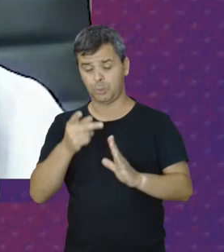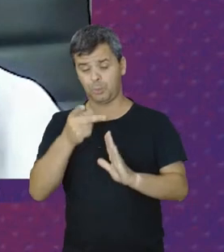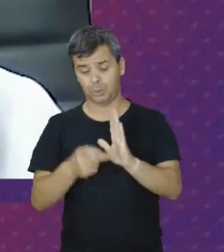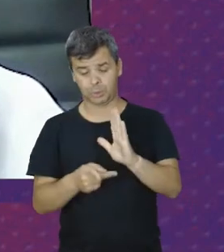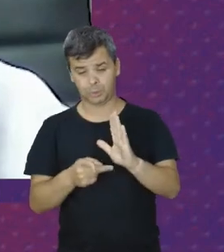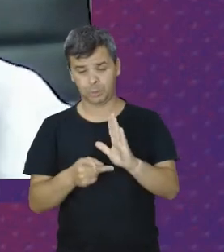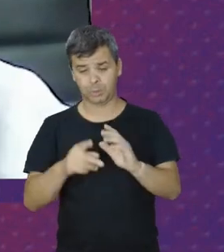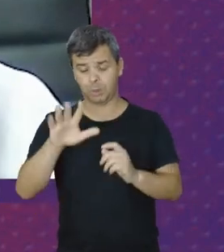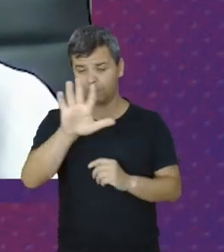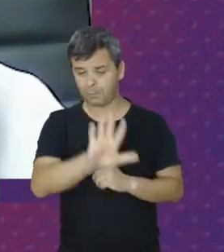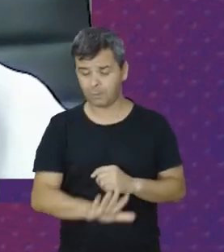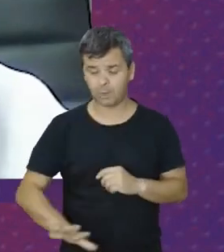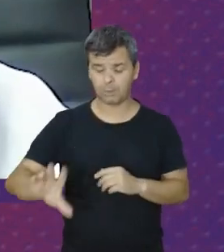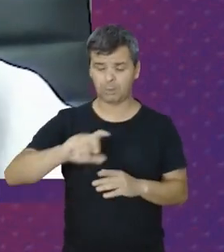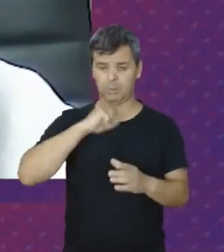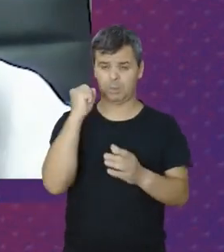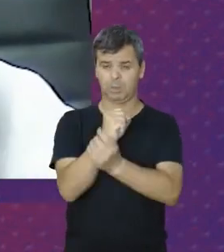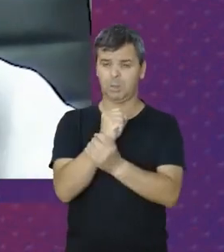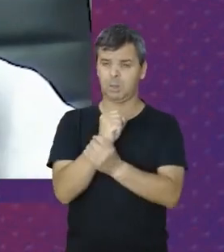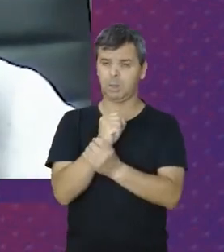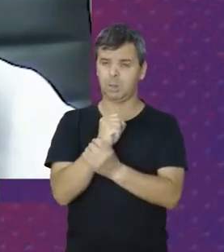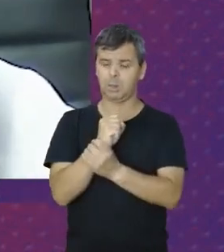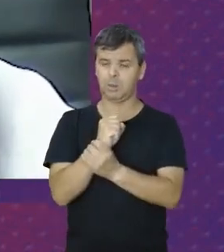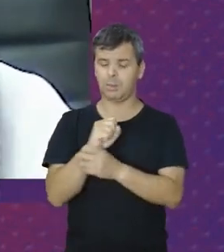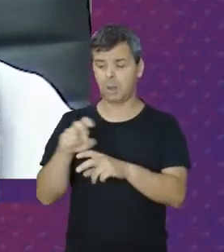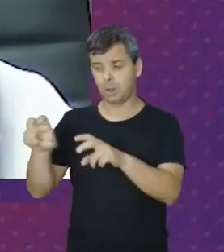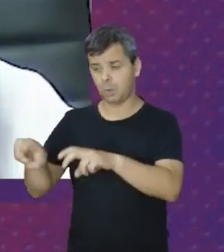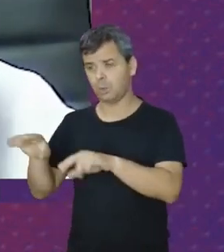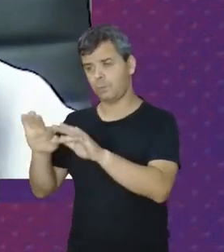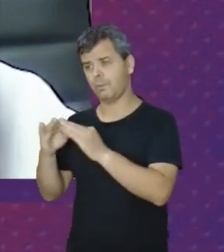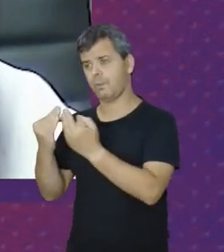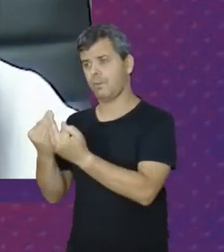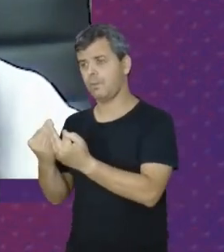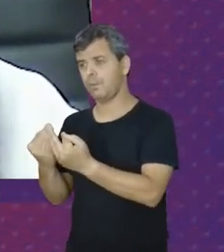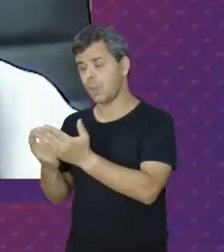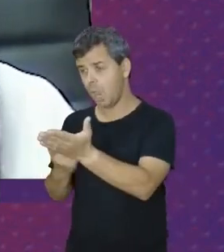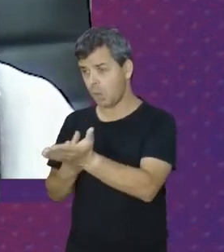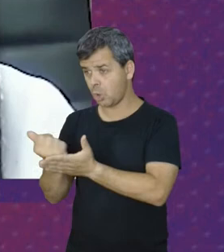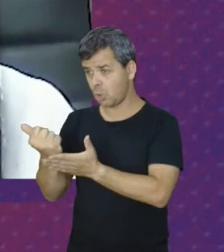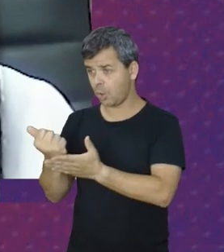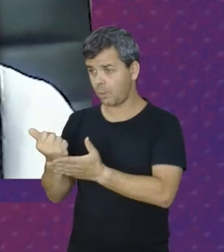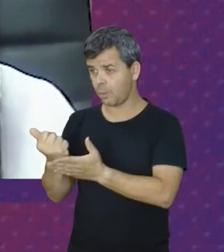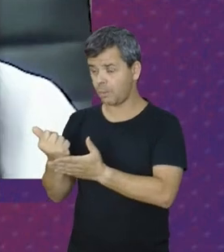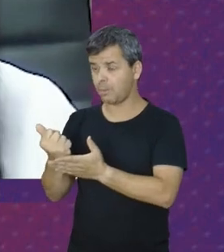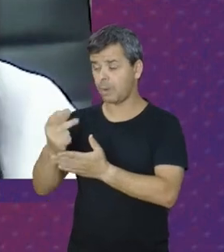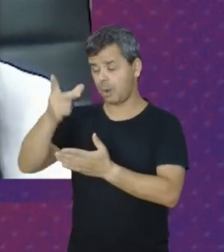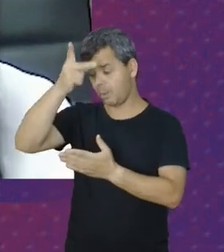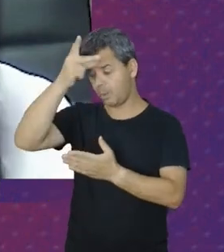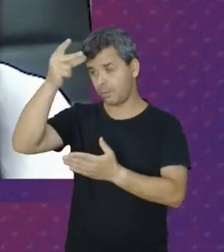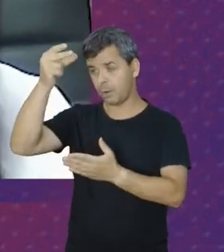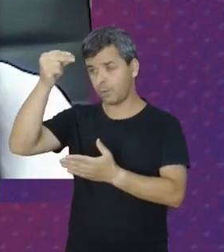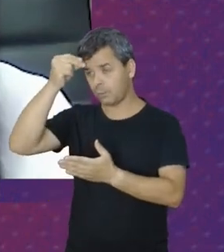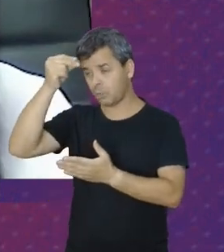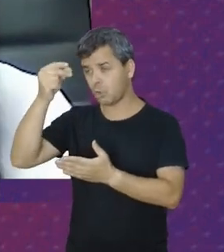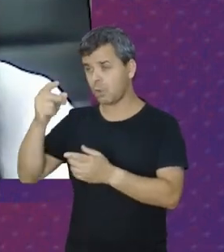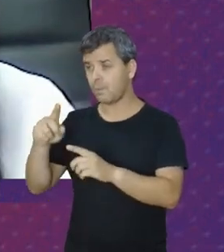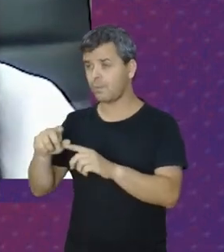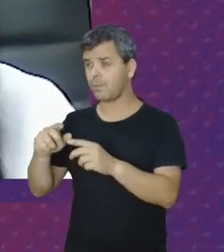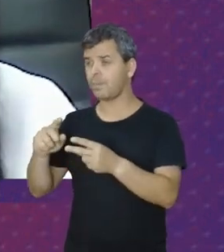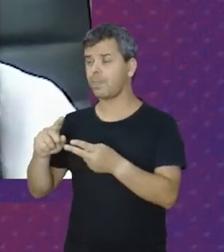programas federais que garantiam a agricultura familiar, a compra pelas prefeituras, a